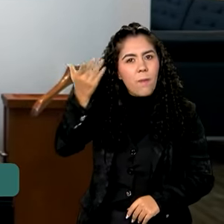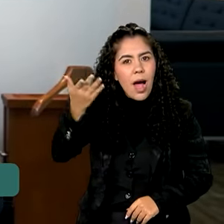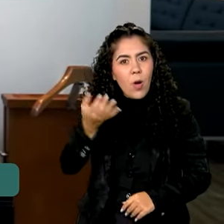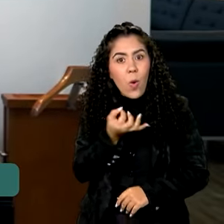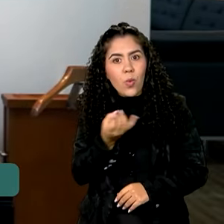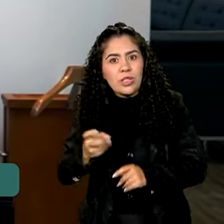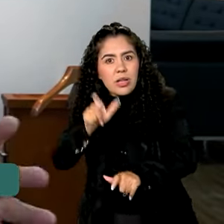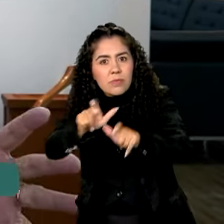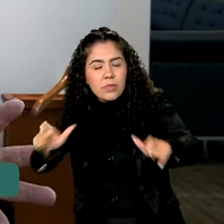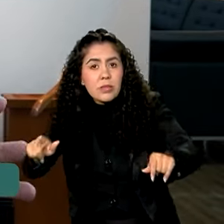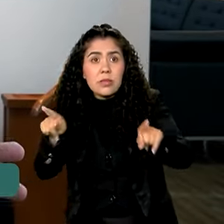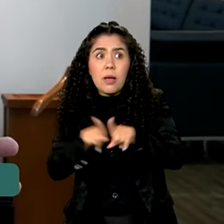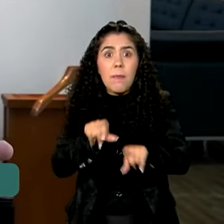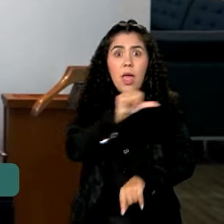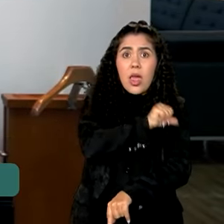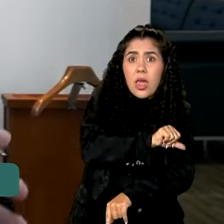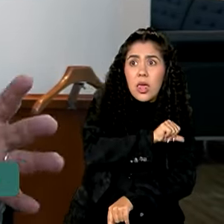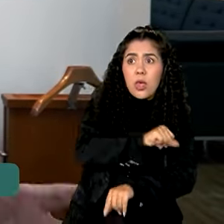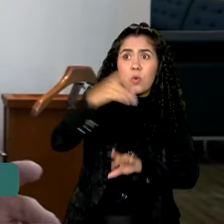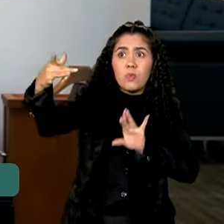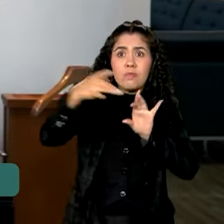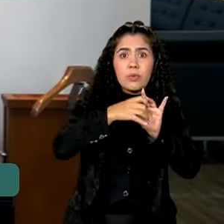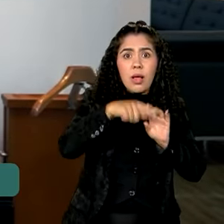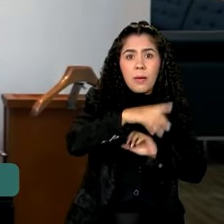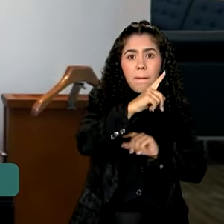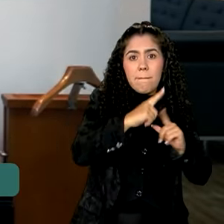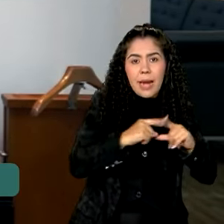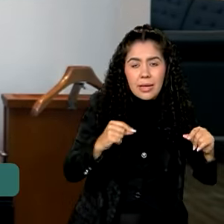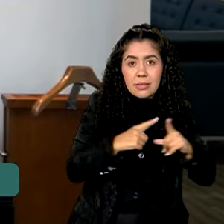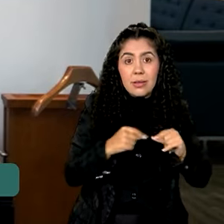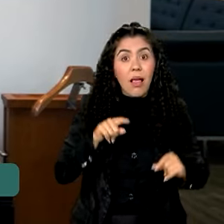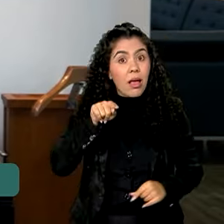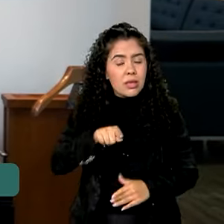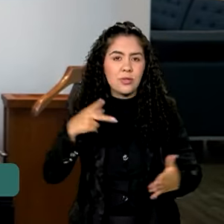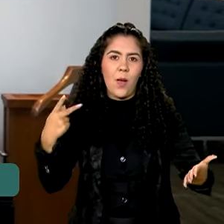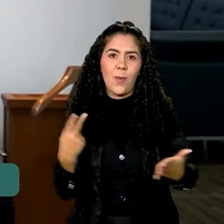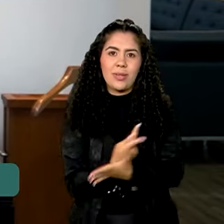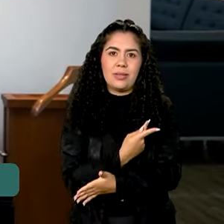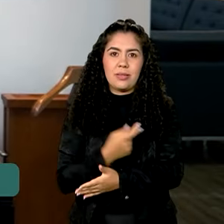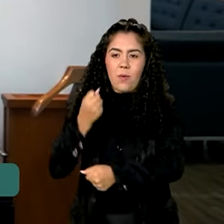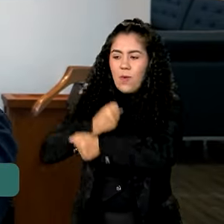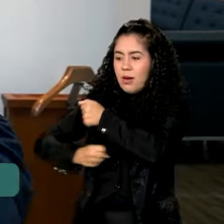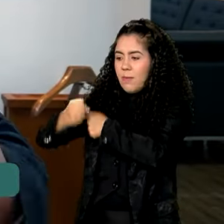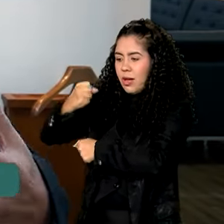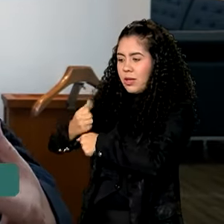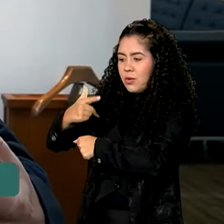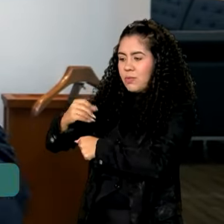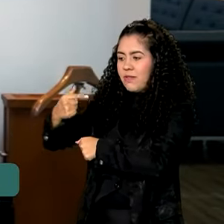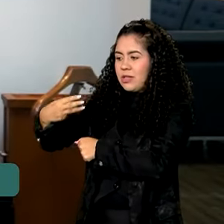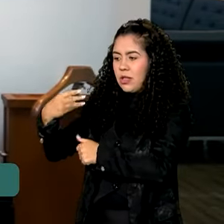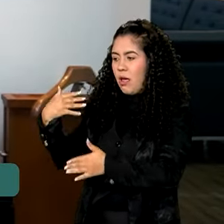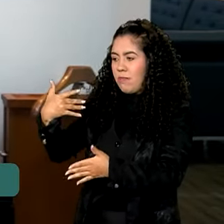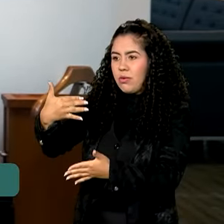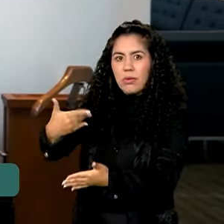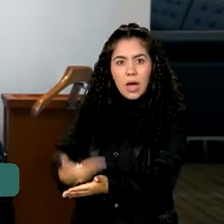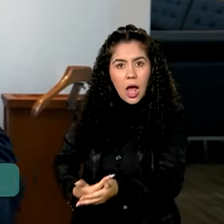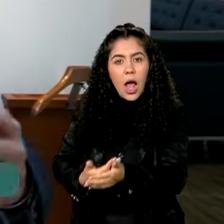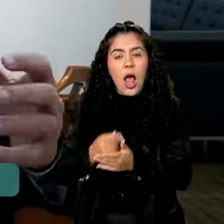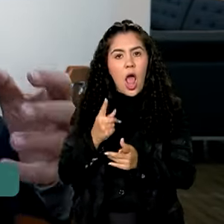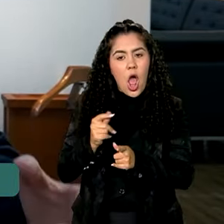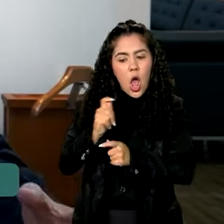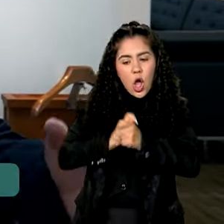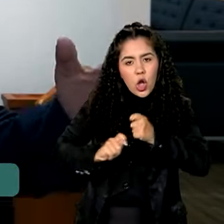de Janeiro e Brasília juntos. Foi isso que aconteceu em 2023. O crescimento da economia,